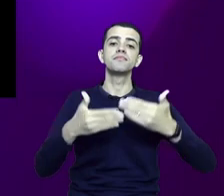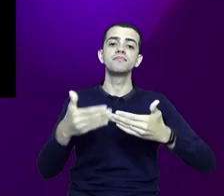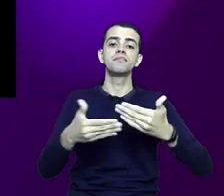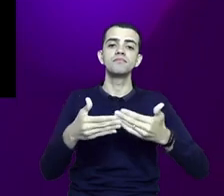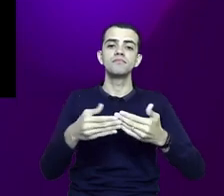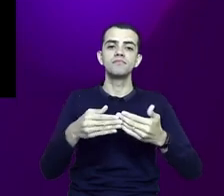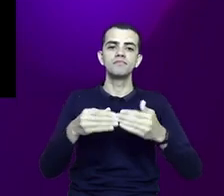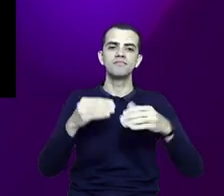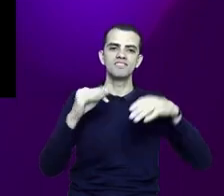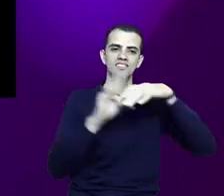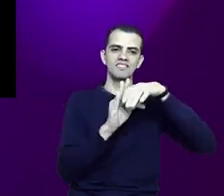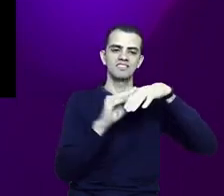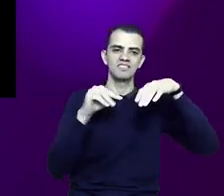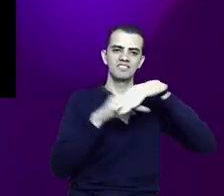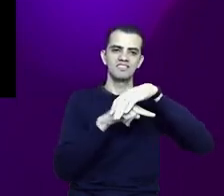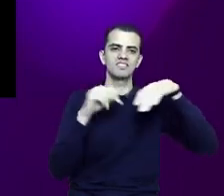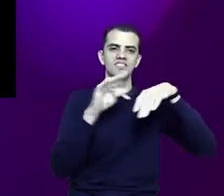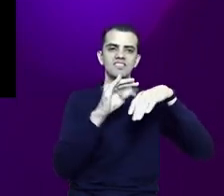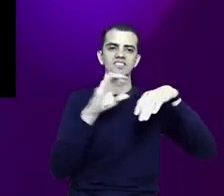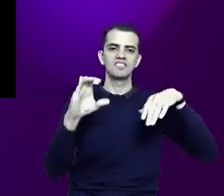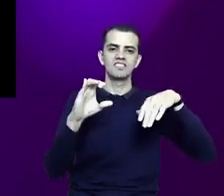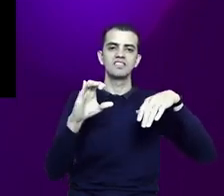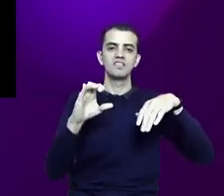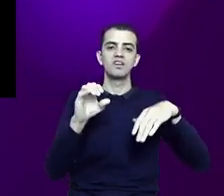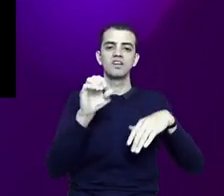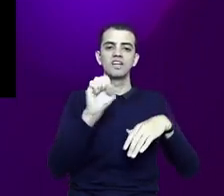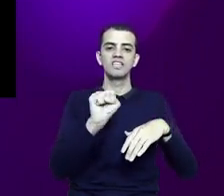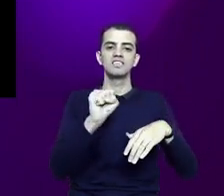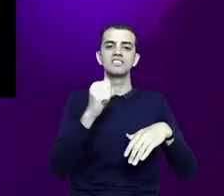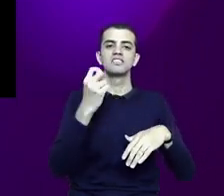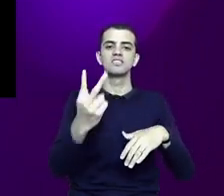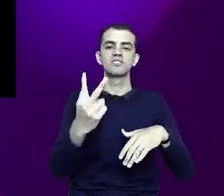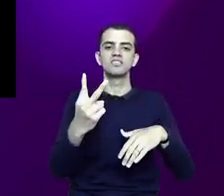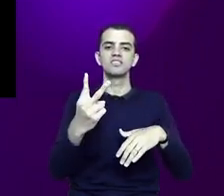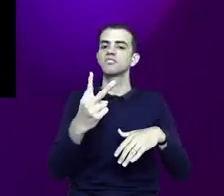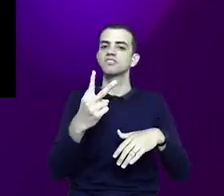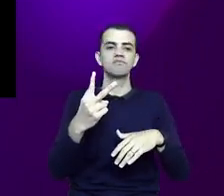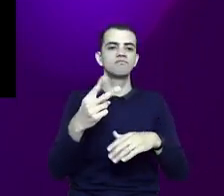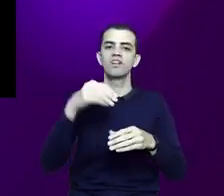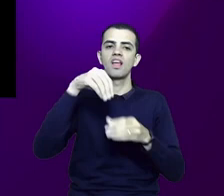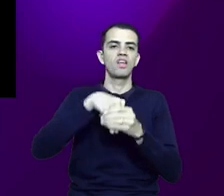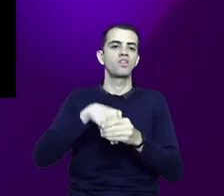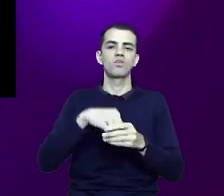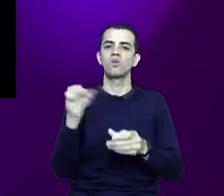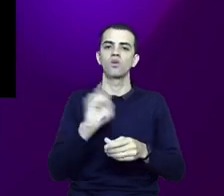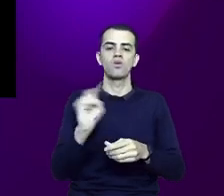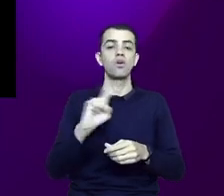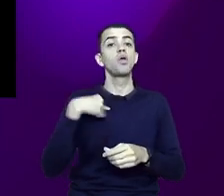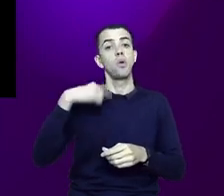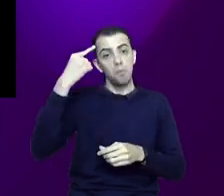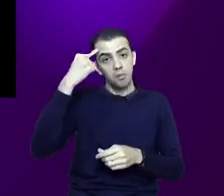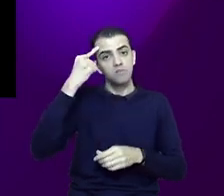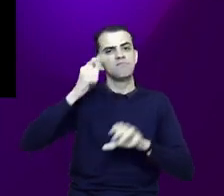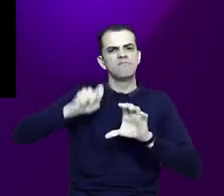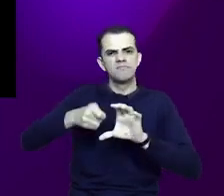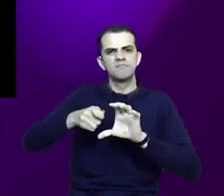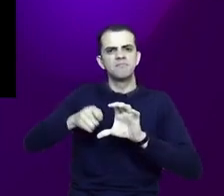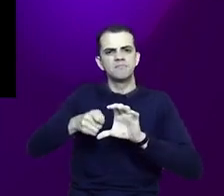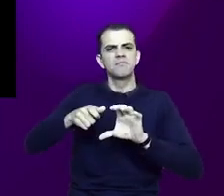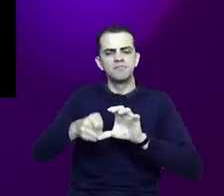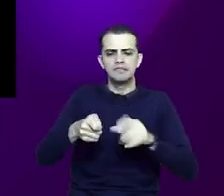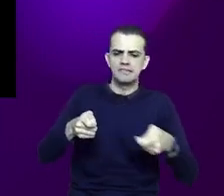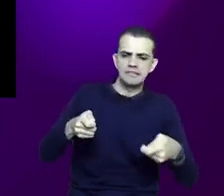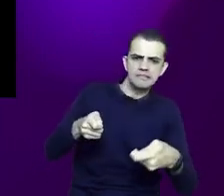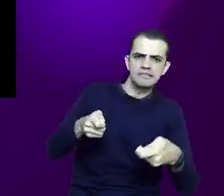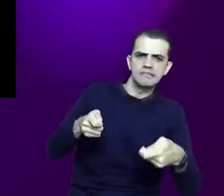intraoperatória, o parafuso de S2, ele não estava dentro do sacro, conforme eu achei que estava mesmo tendo checado pela escopia, que